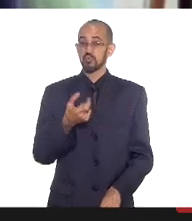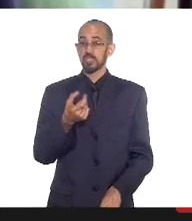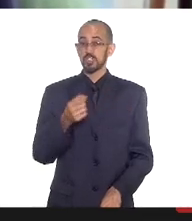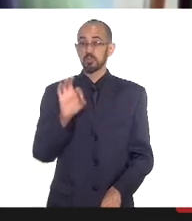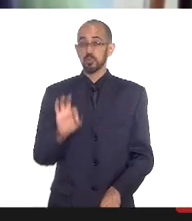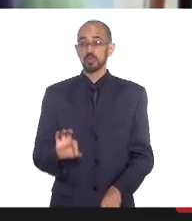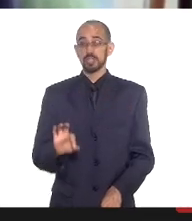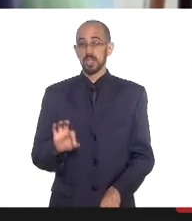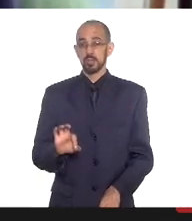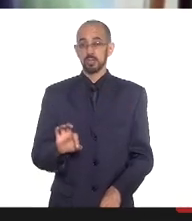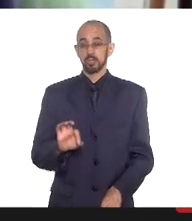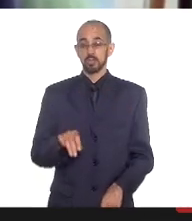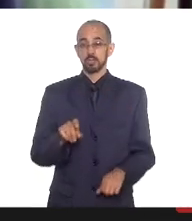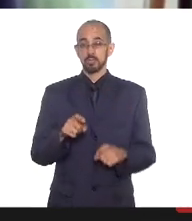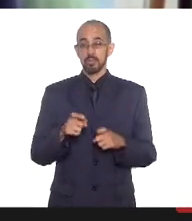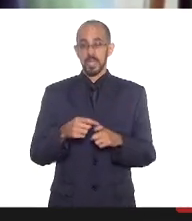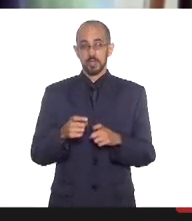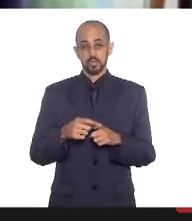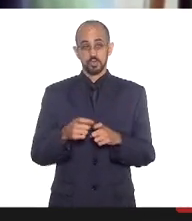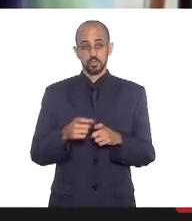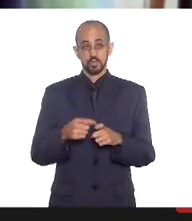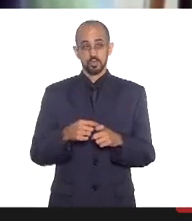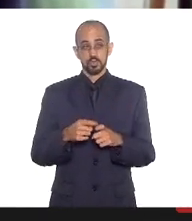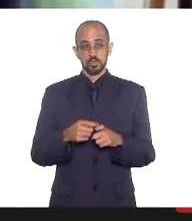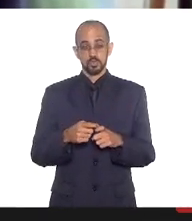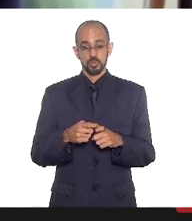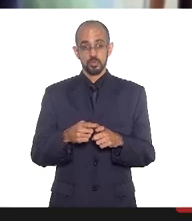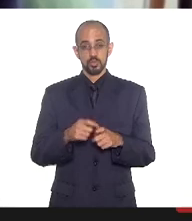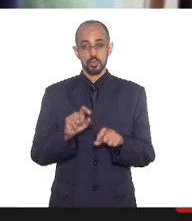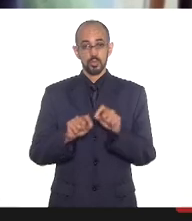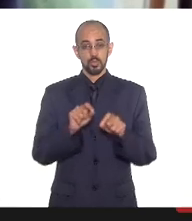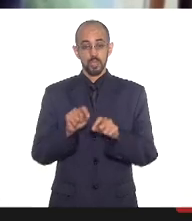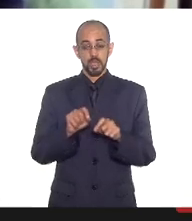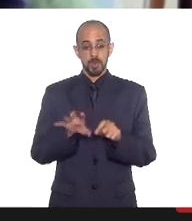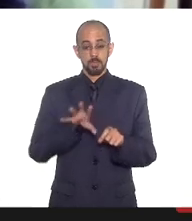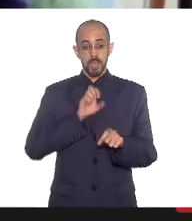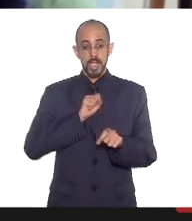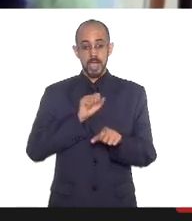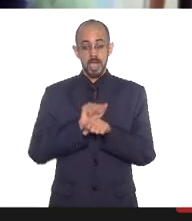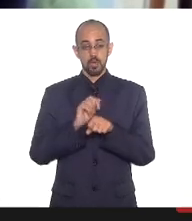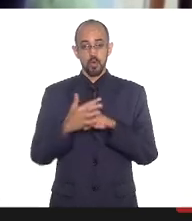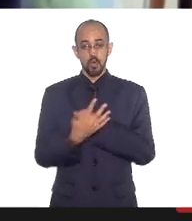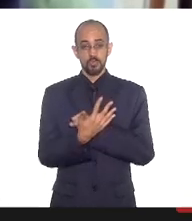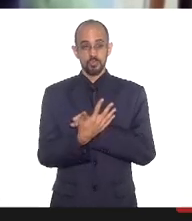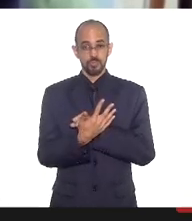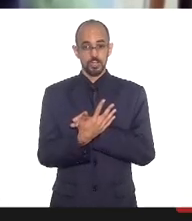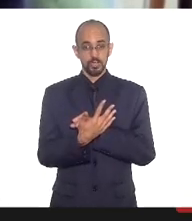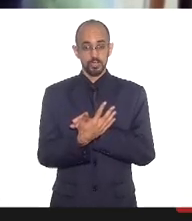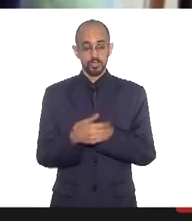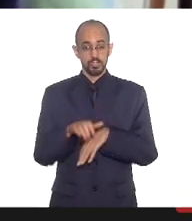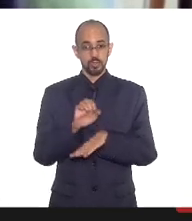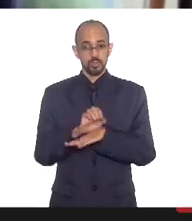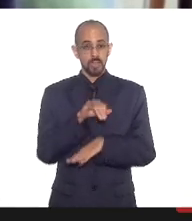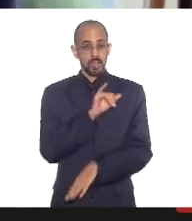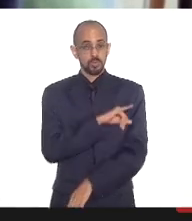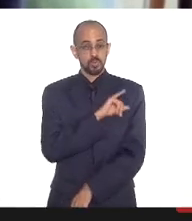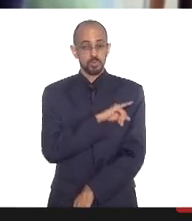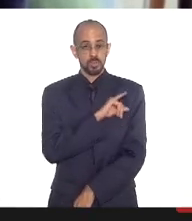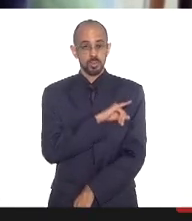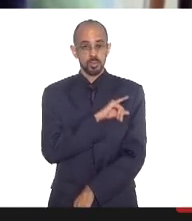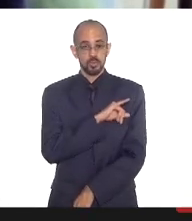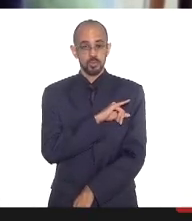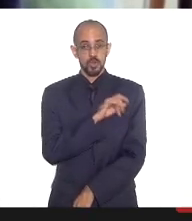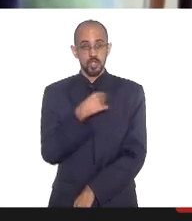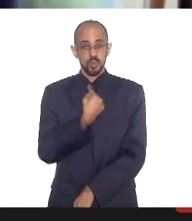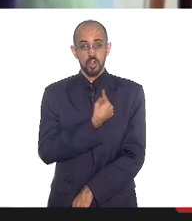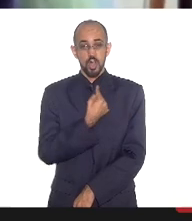médico é um atribuídas a cor vídeo foram no estado do Rio de Janeiro então nós